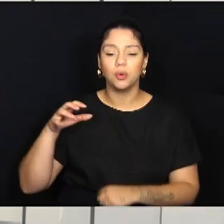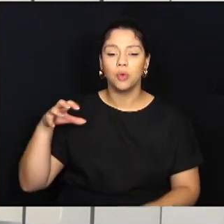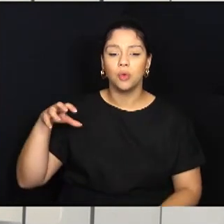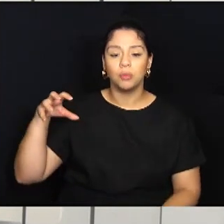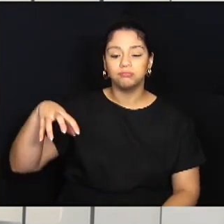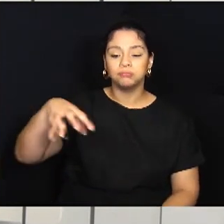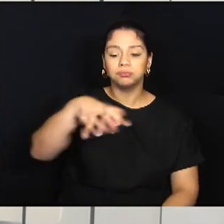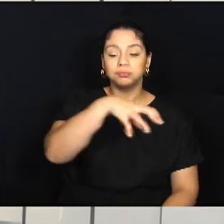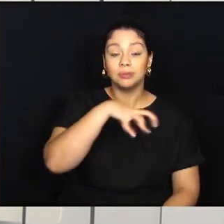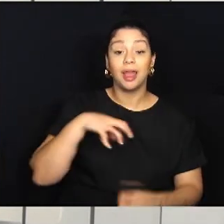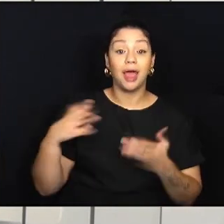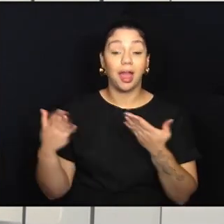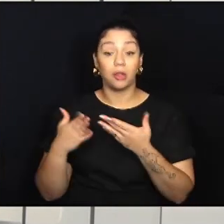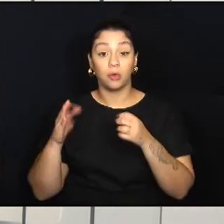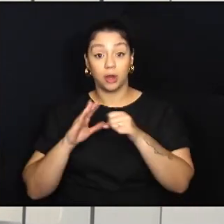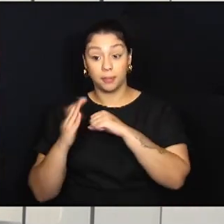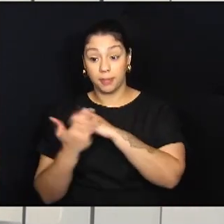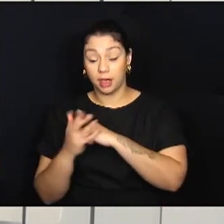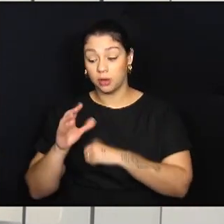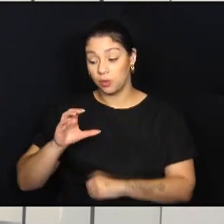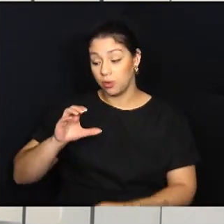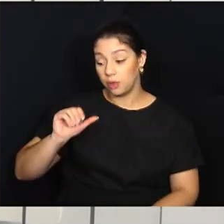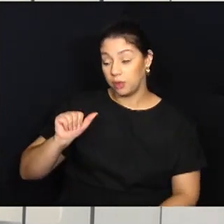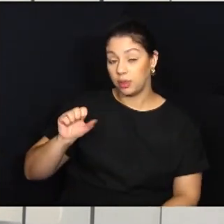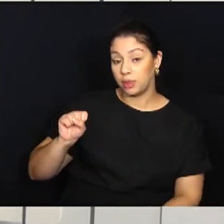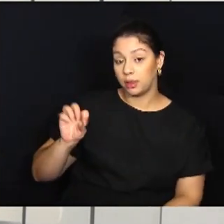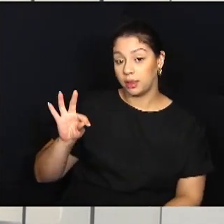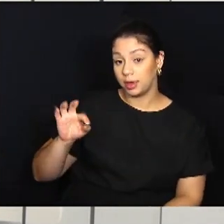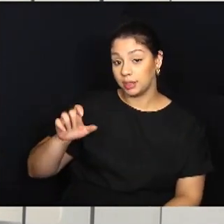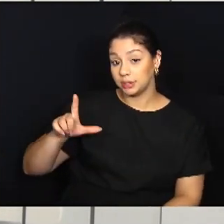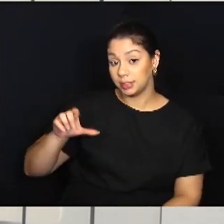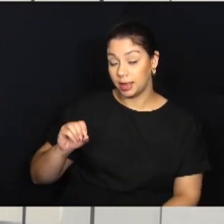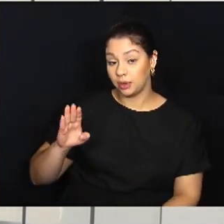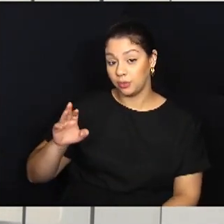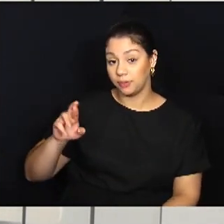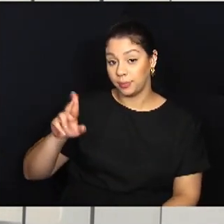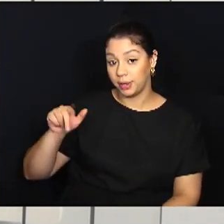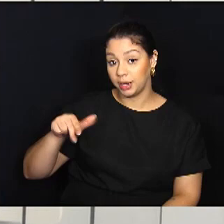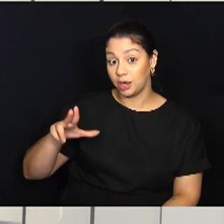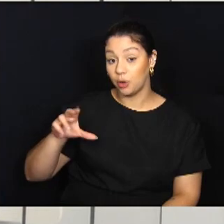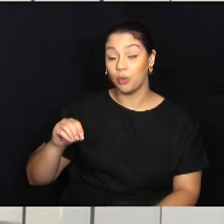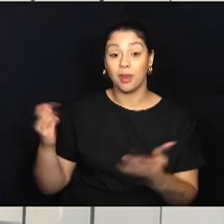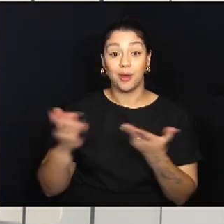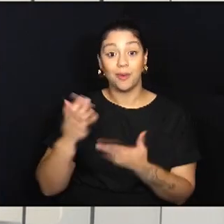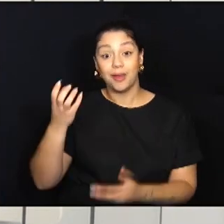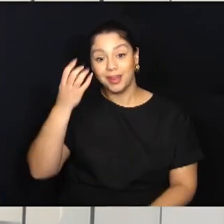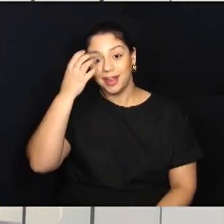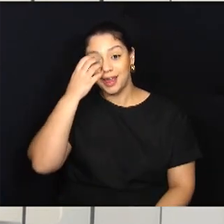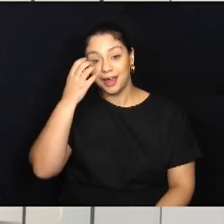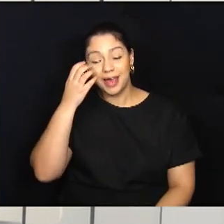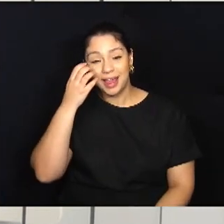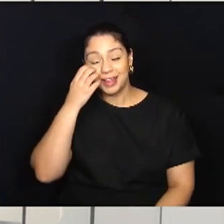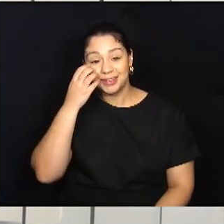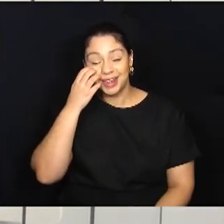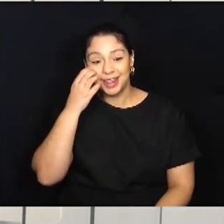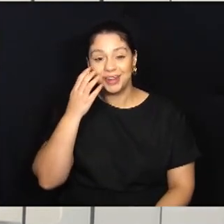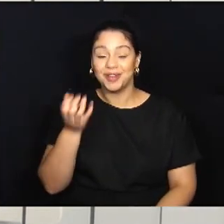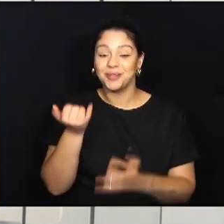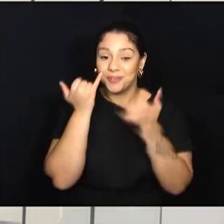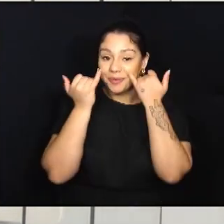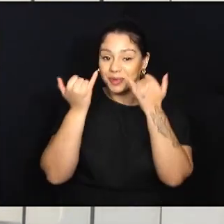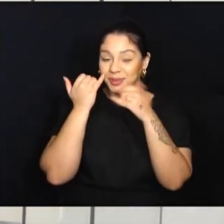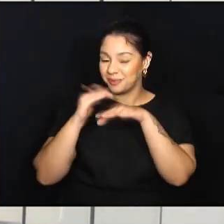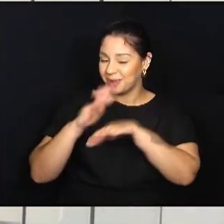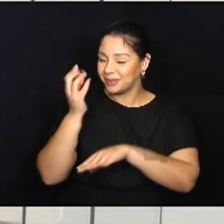está na Vila Castelo Branco, onde está também o nosso repórter André Aranha com mais informações. Então seja bem-vindo e